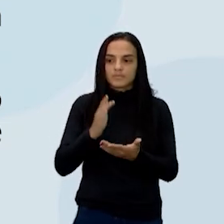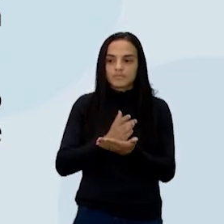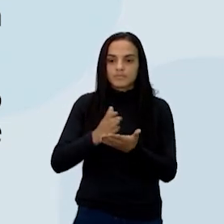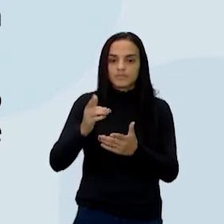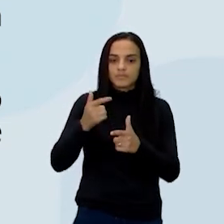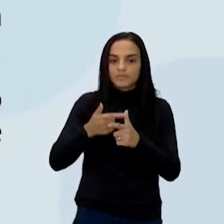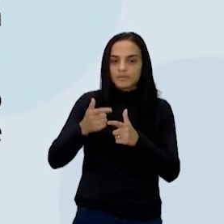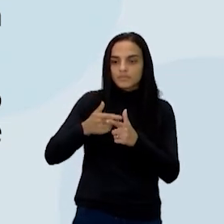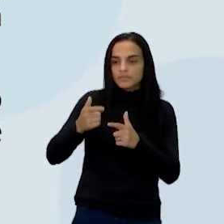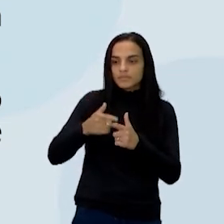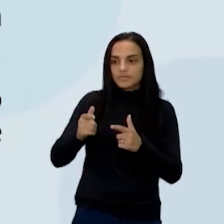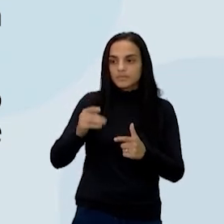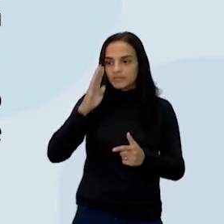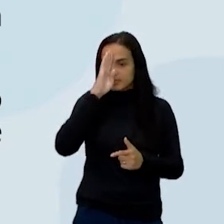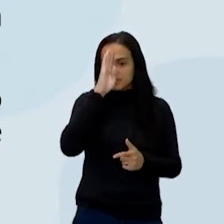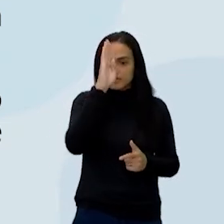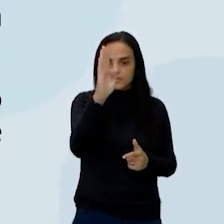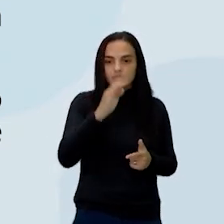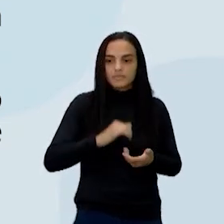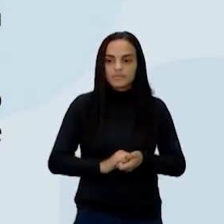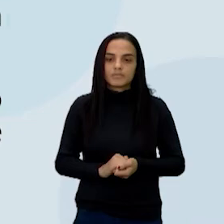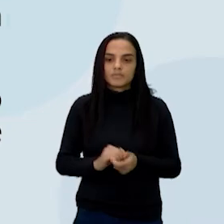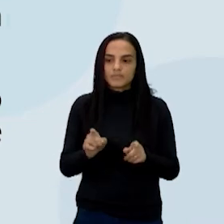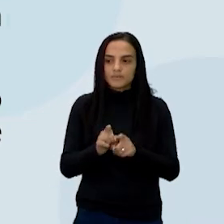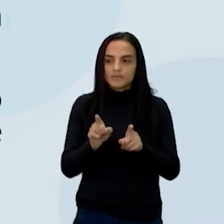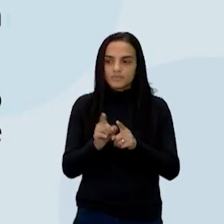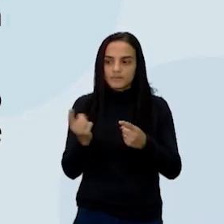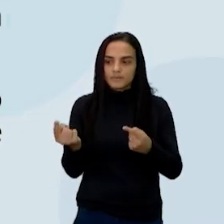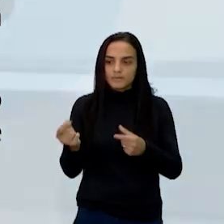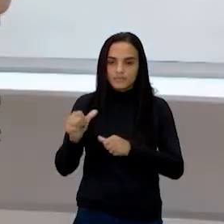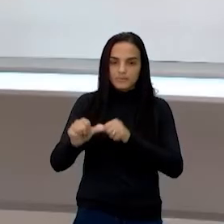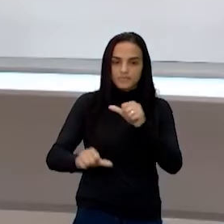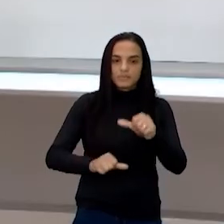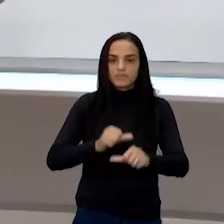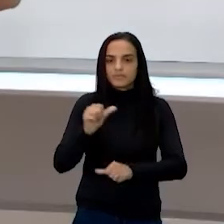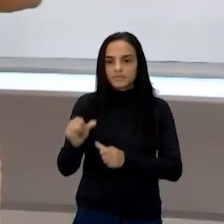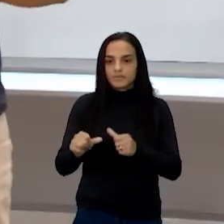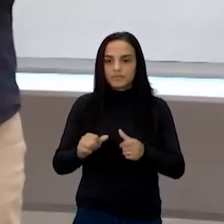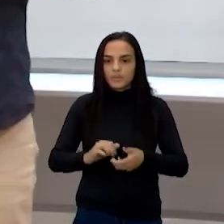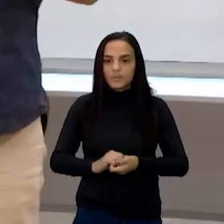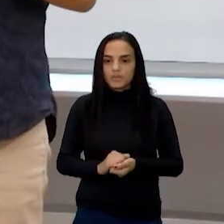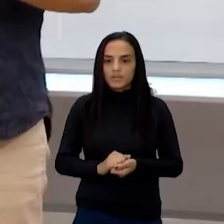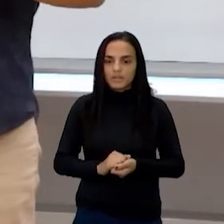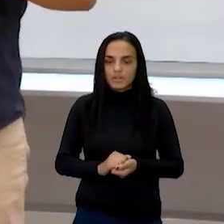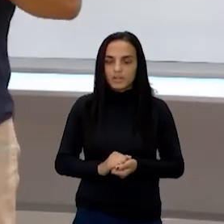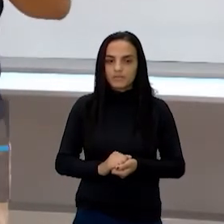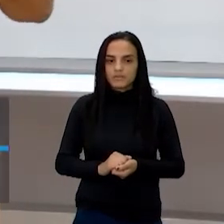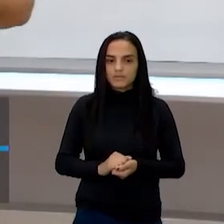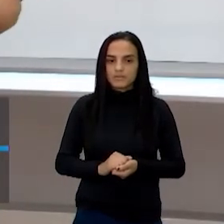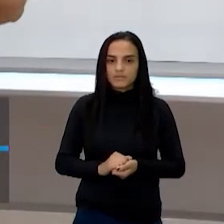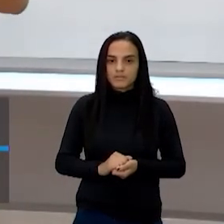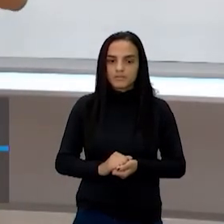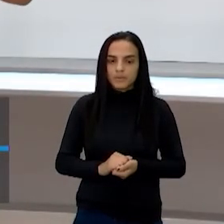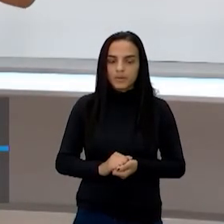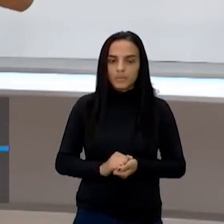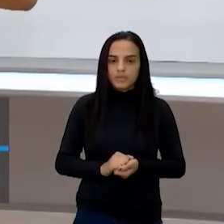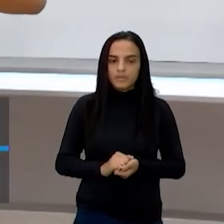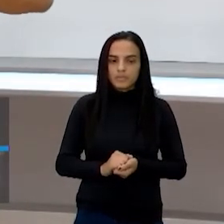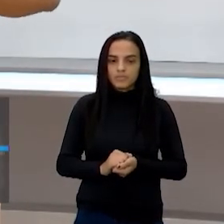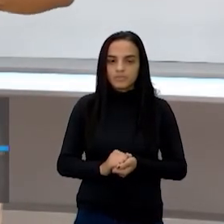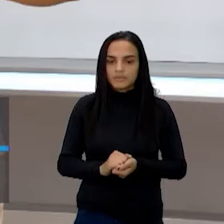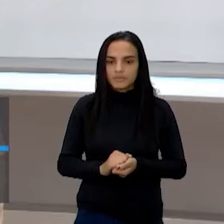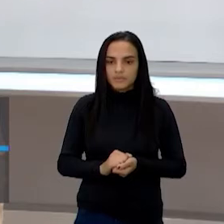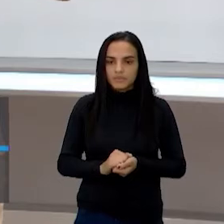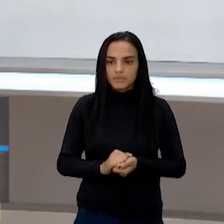grandezas diretamente e inversamente proporcional. Bom, você já deve ter ouvido falar sobre razão e